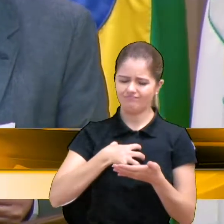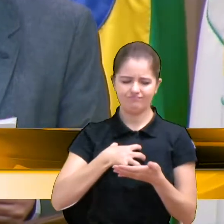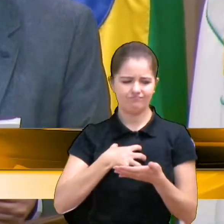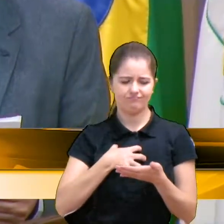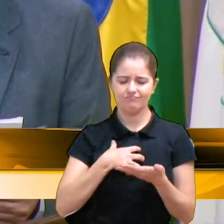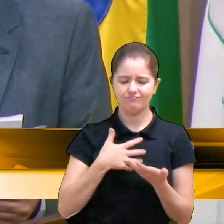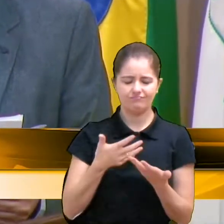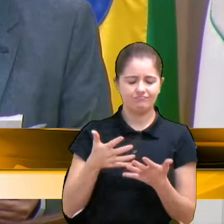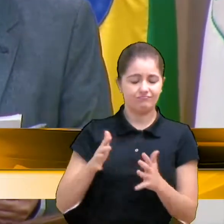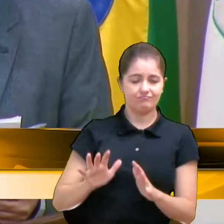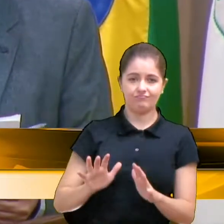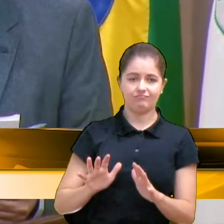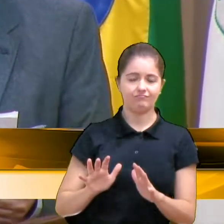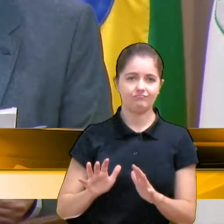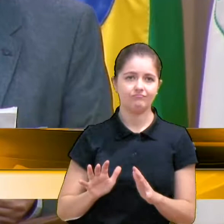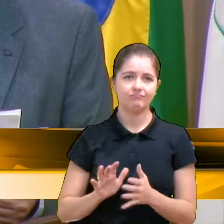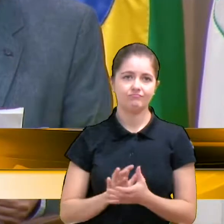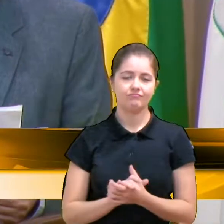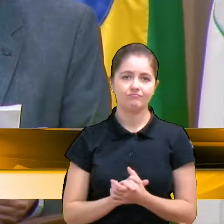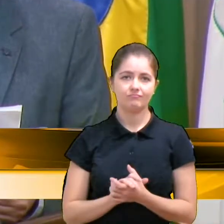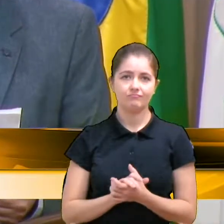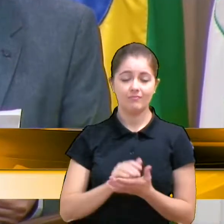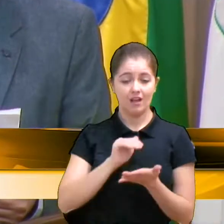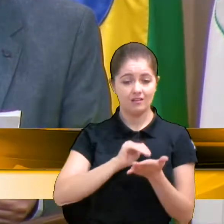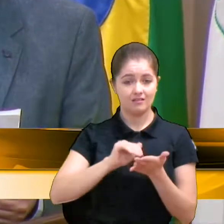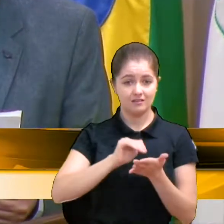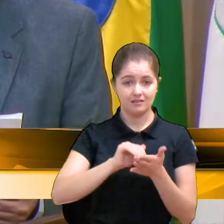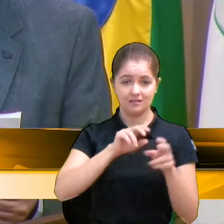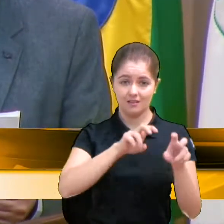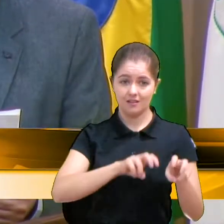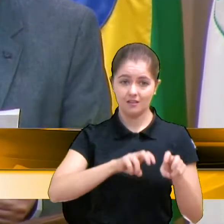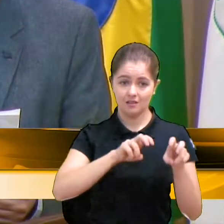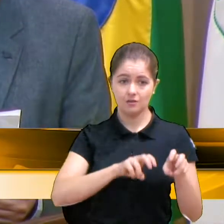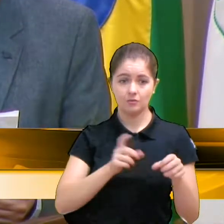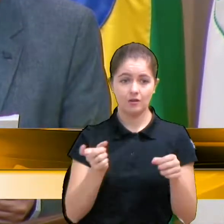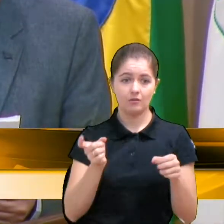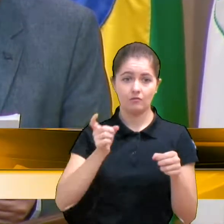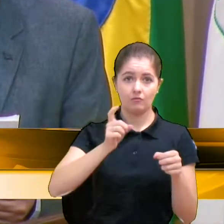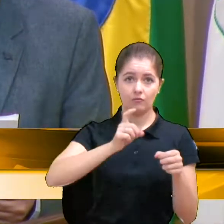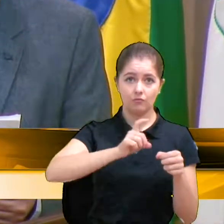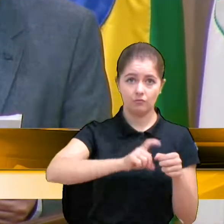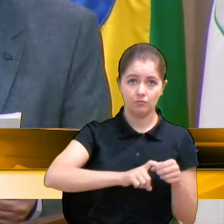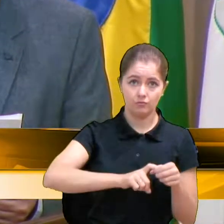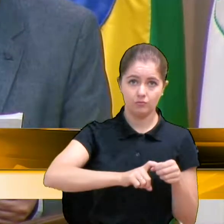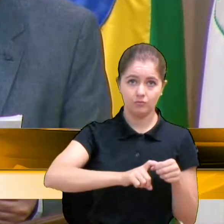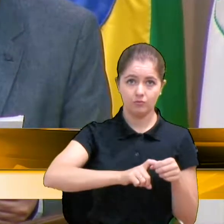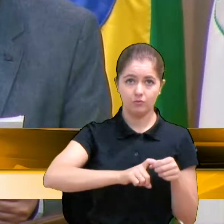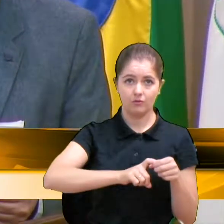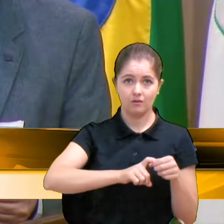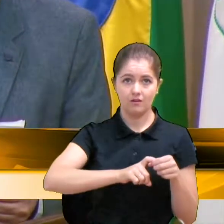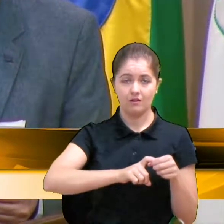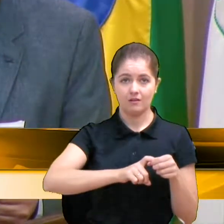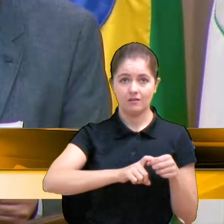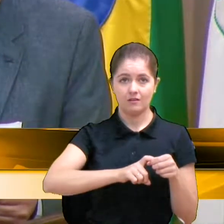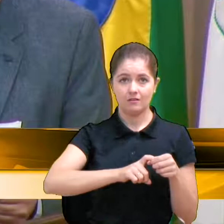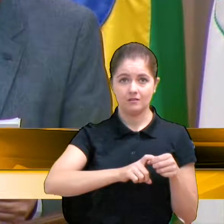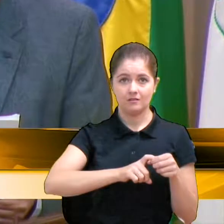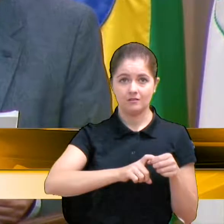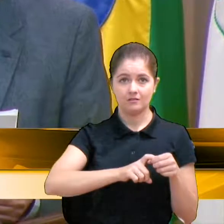né? A secretária da Agricultura voltou a contra-atacar os pequenos feirantes